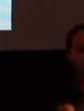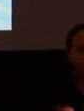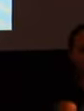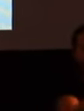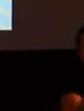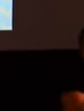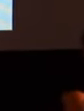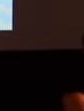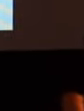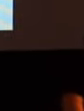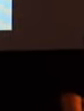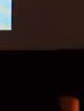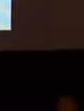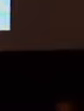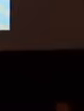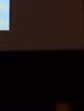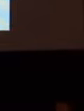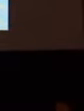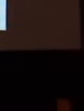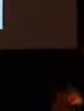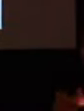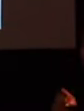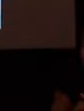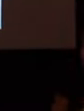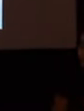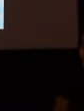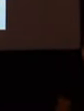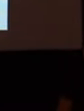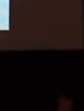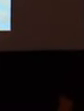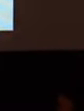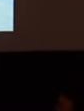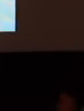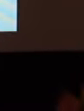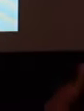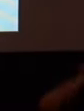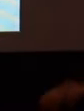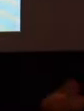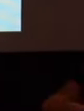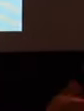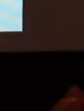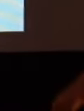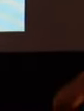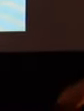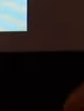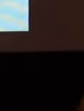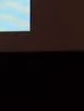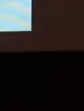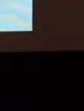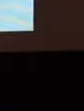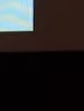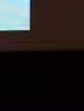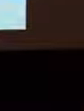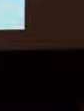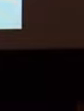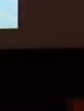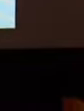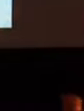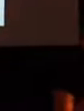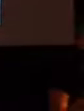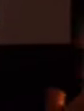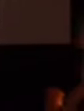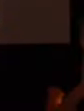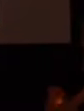LOUS. E é bom que se diga, houve uma mudança de metodologia no sentido da construção dessa nova